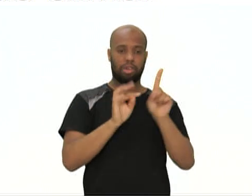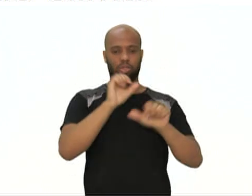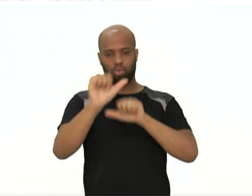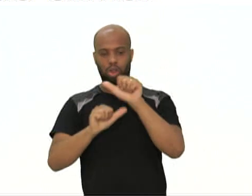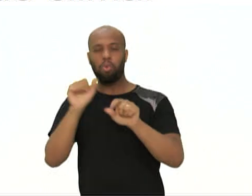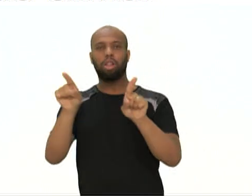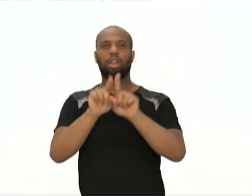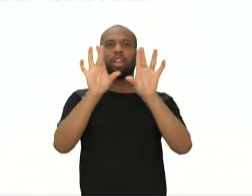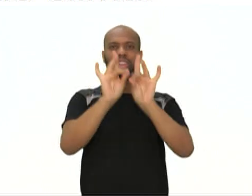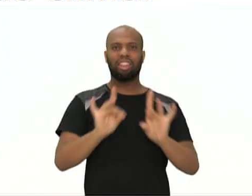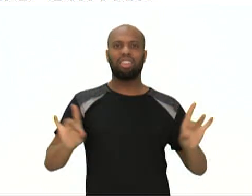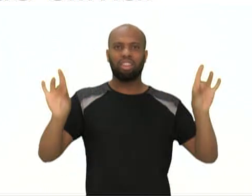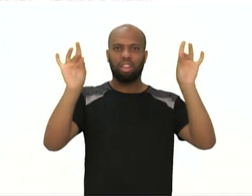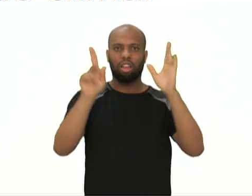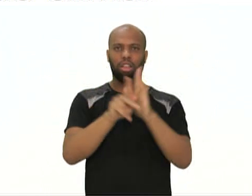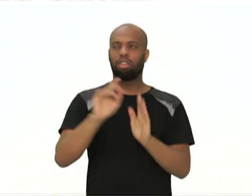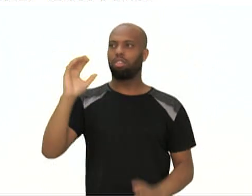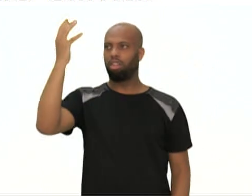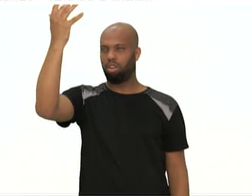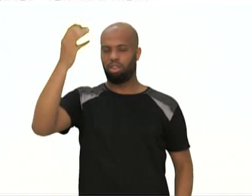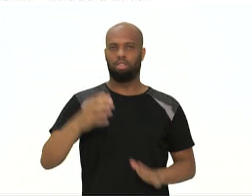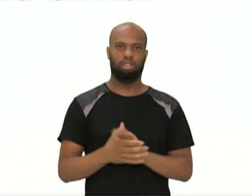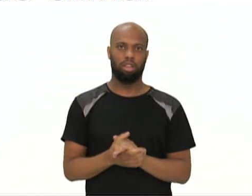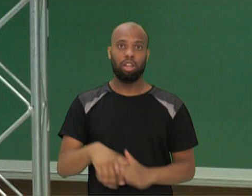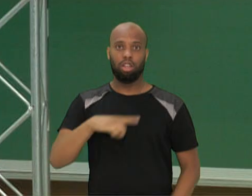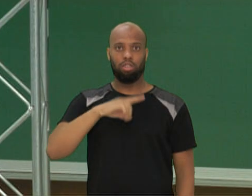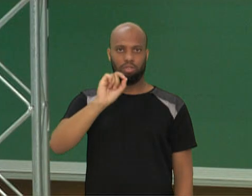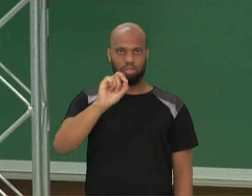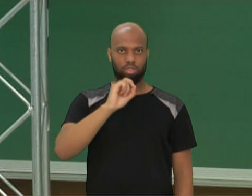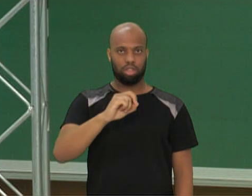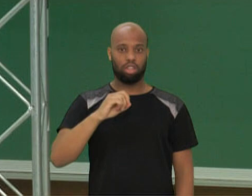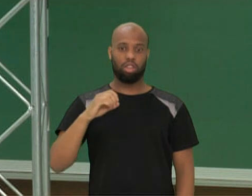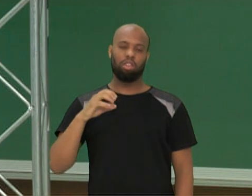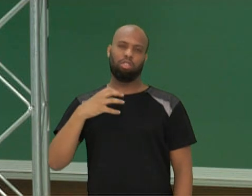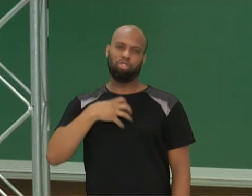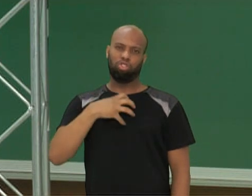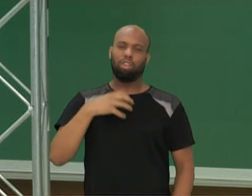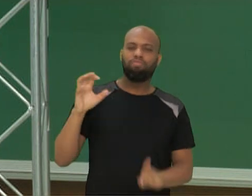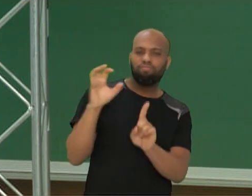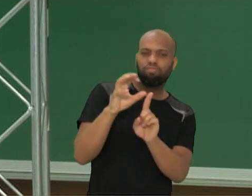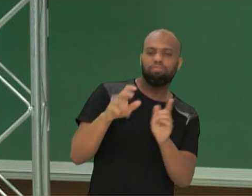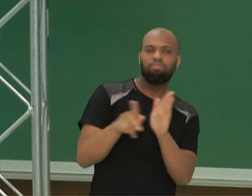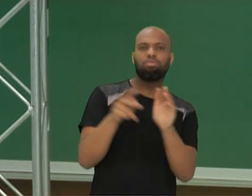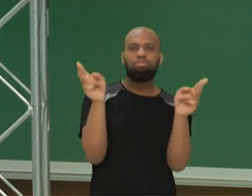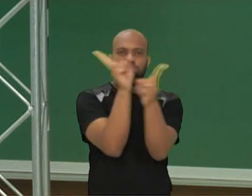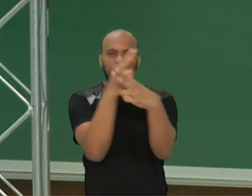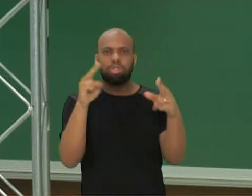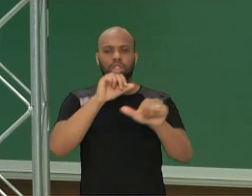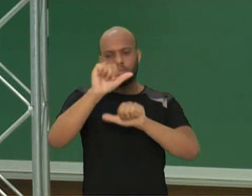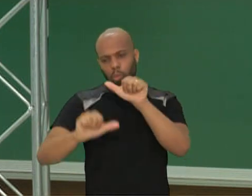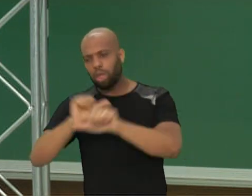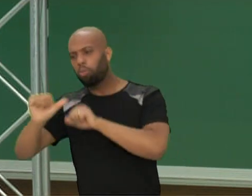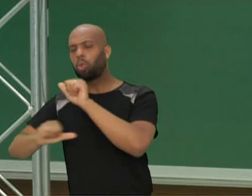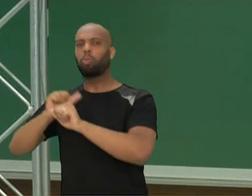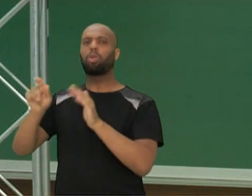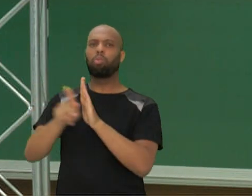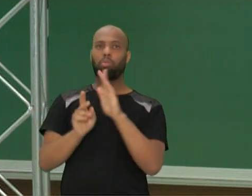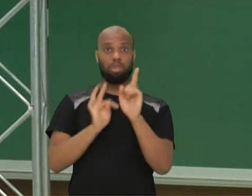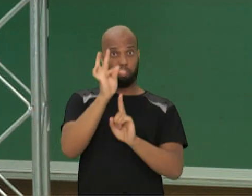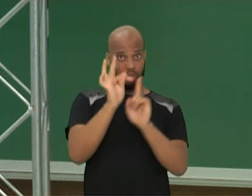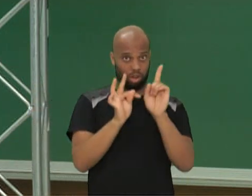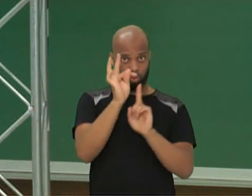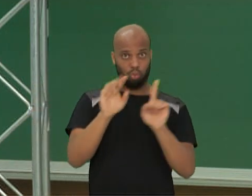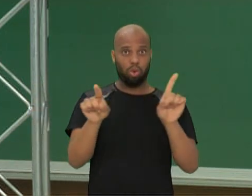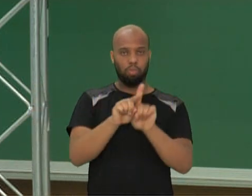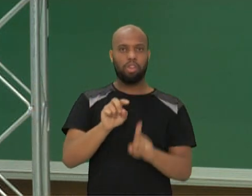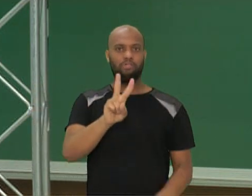da umidade do clima. Então a gente vai perceber que a ação dos ventos, as mudanças também da temperatura,